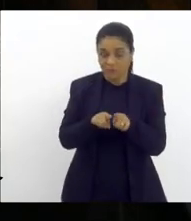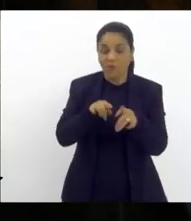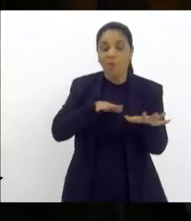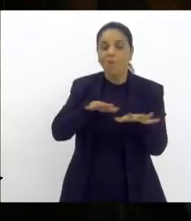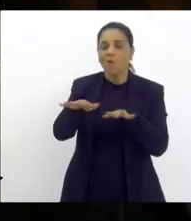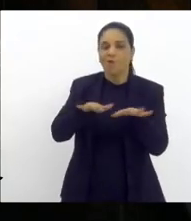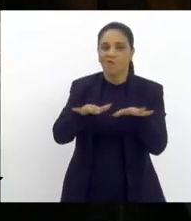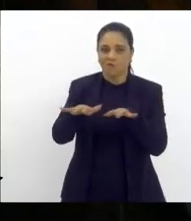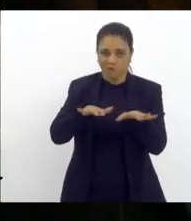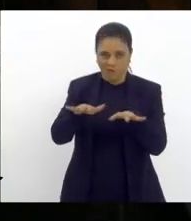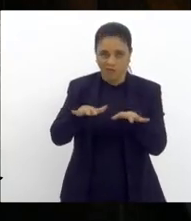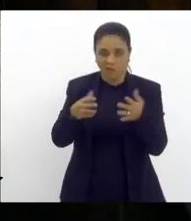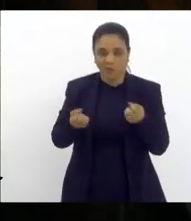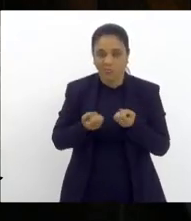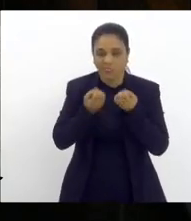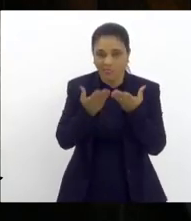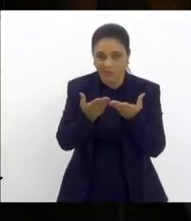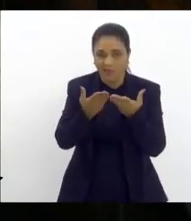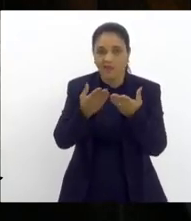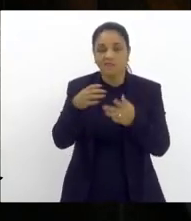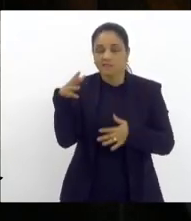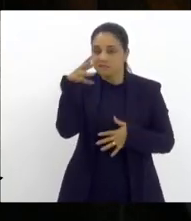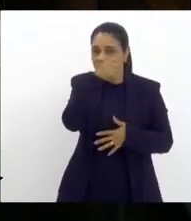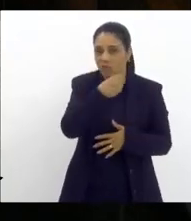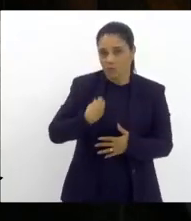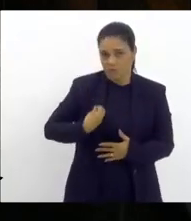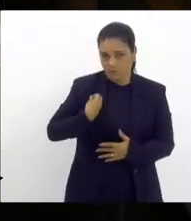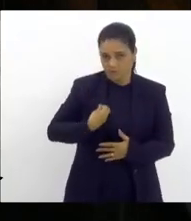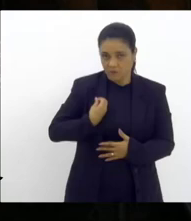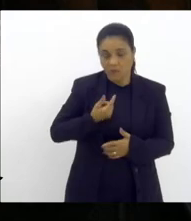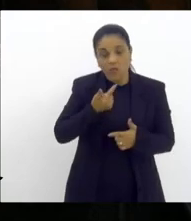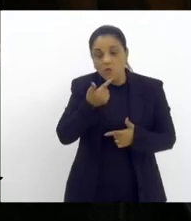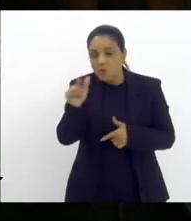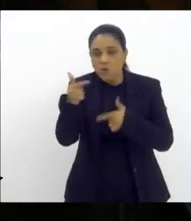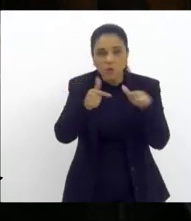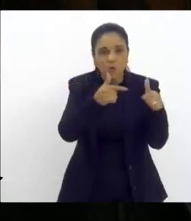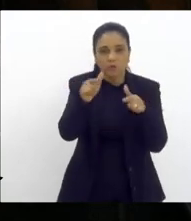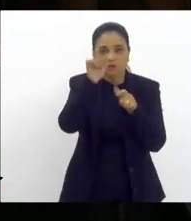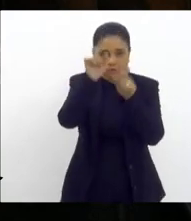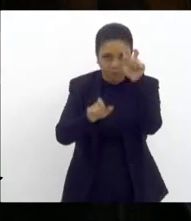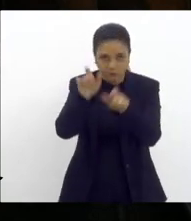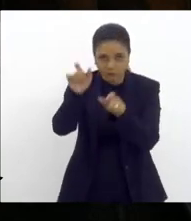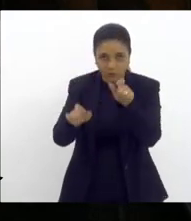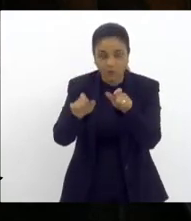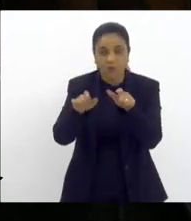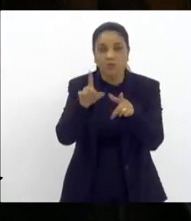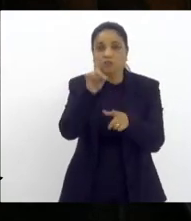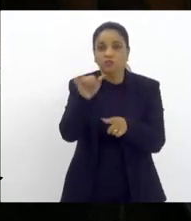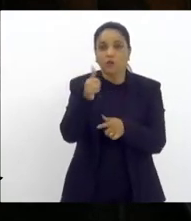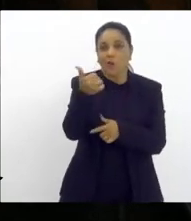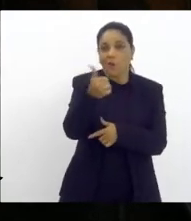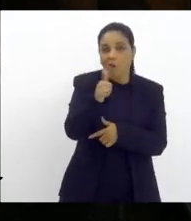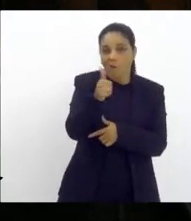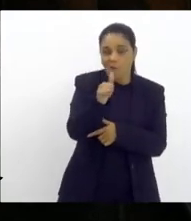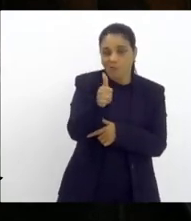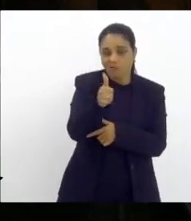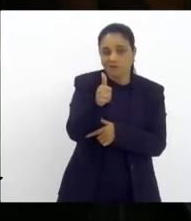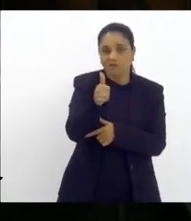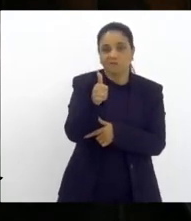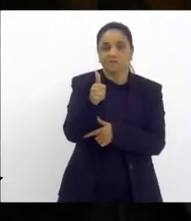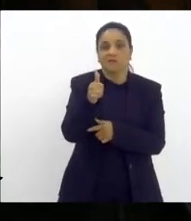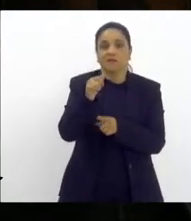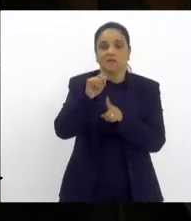movimento que salvou a minha vida não é e de tantos outros este dia 11 de agosto que é o dia